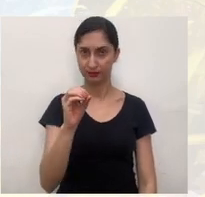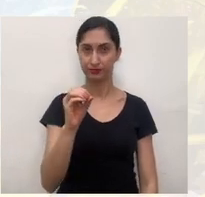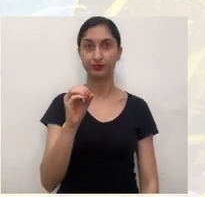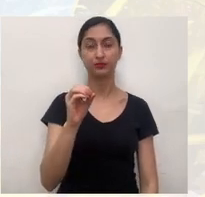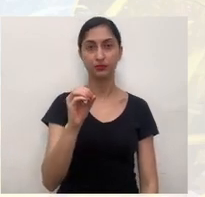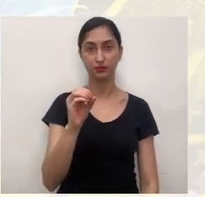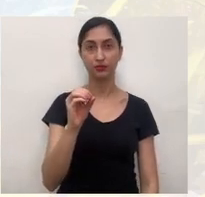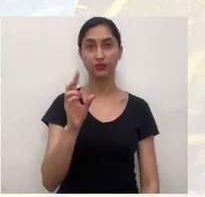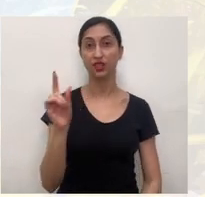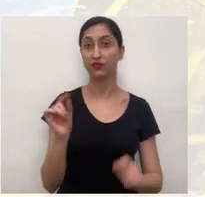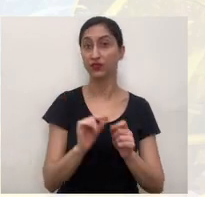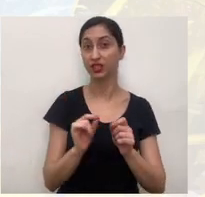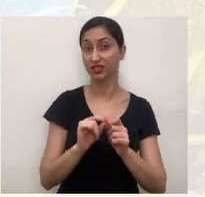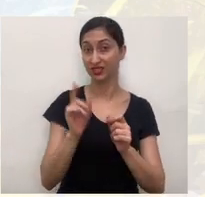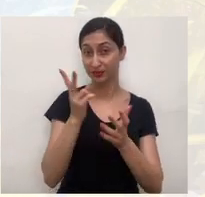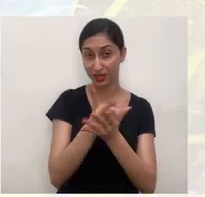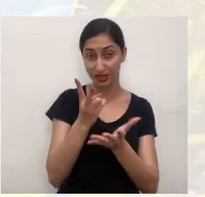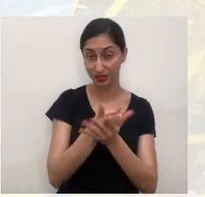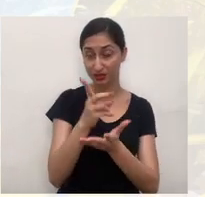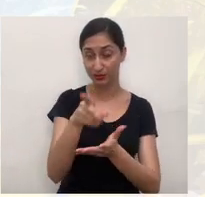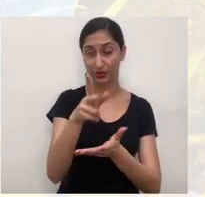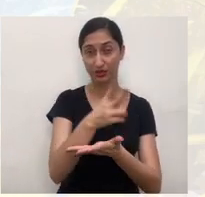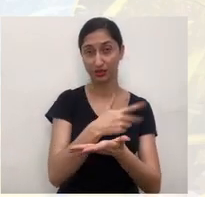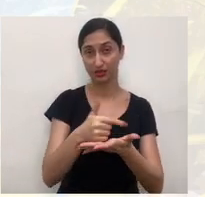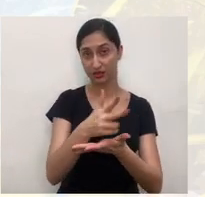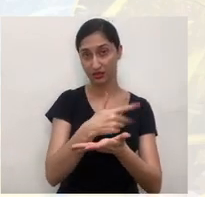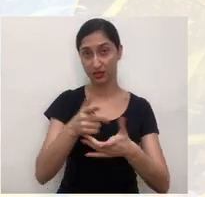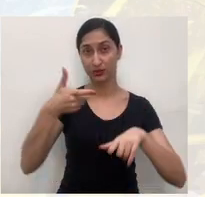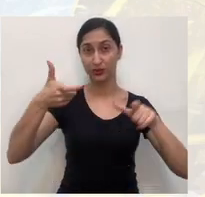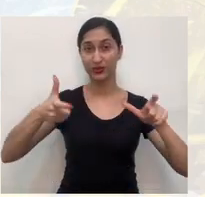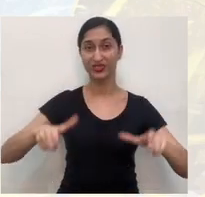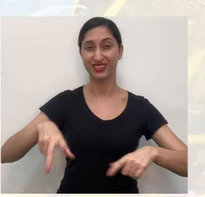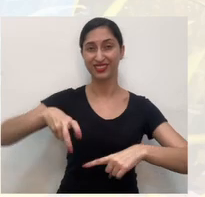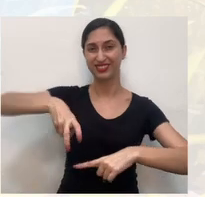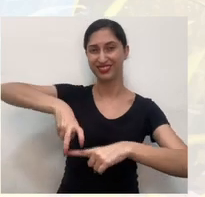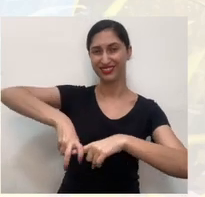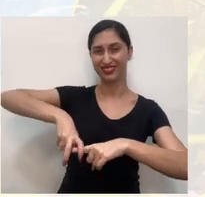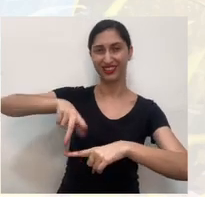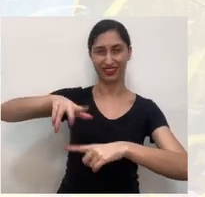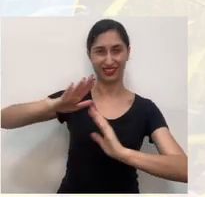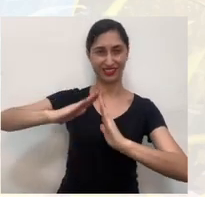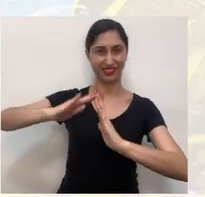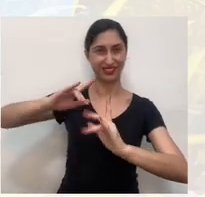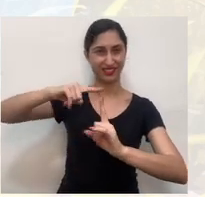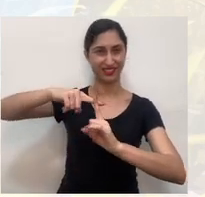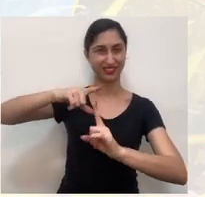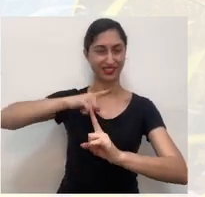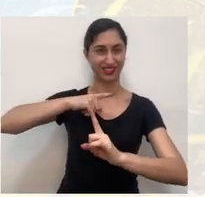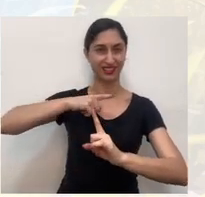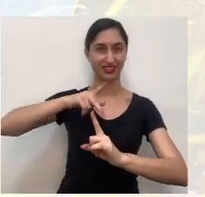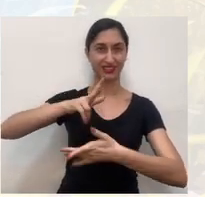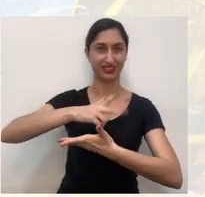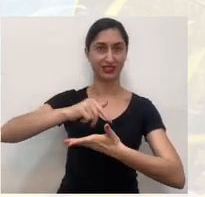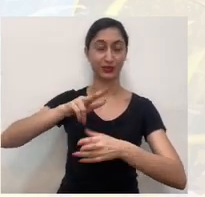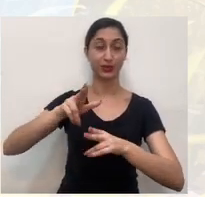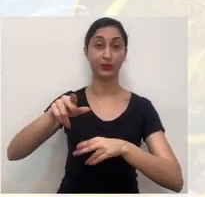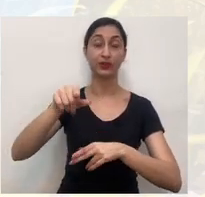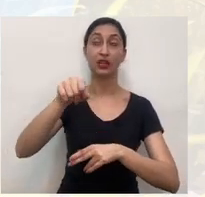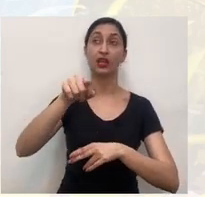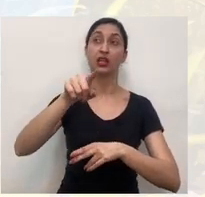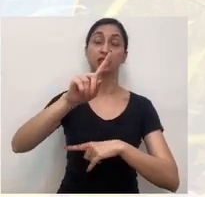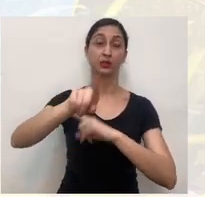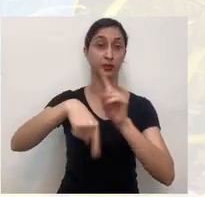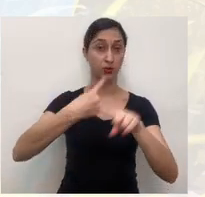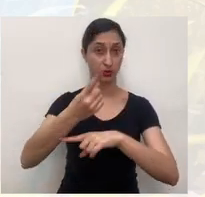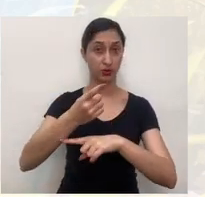esse mesmo desenho nos bancos da igreja. E mais adiante, nós vamos ver, em 67,